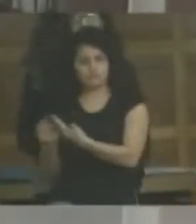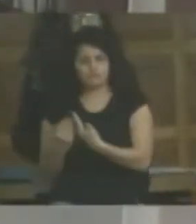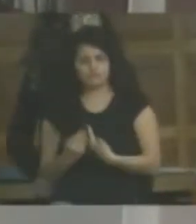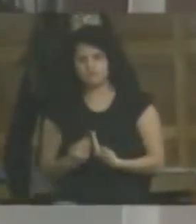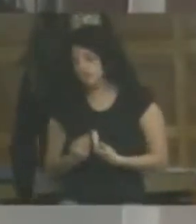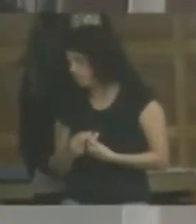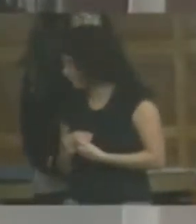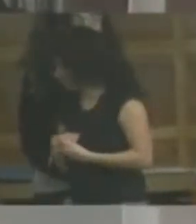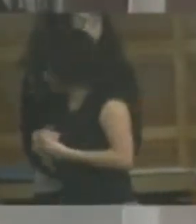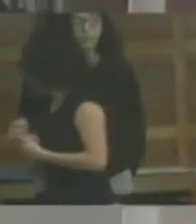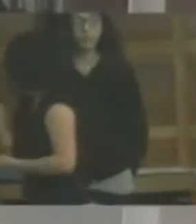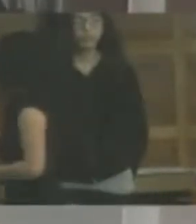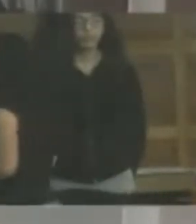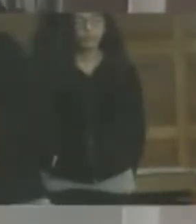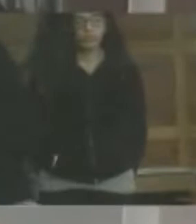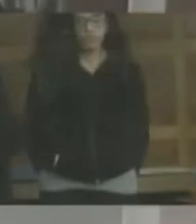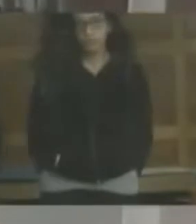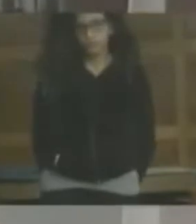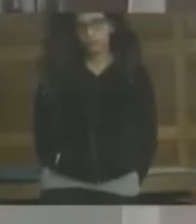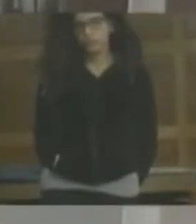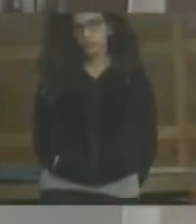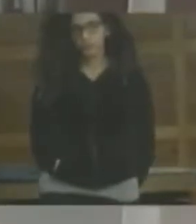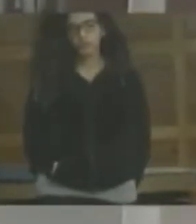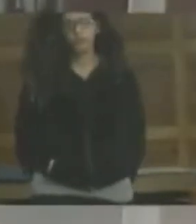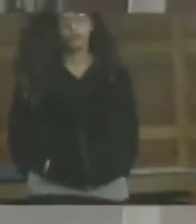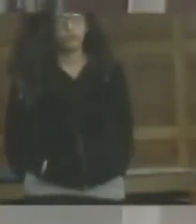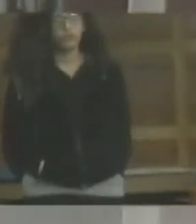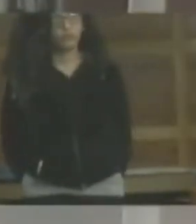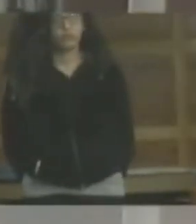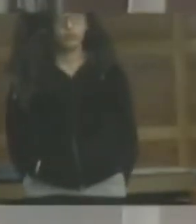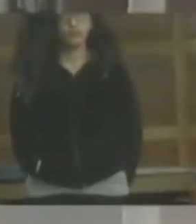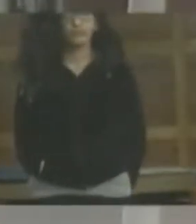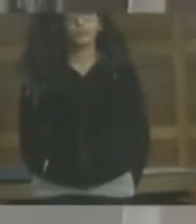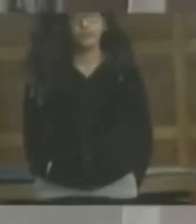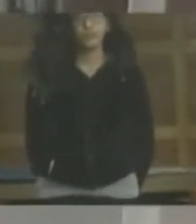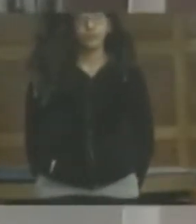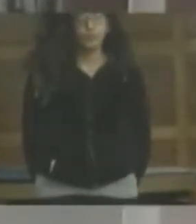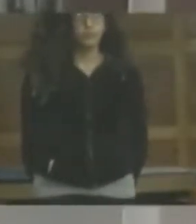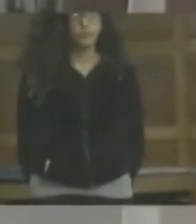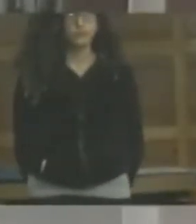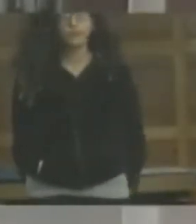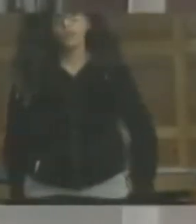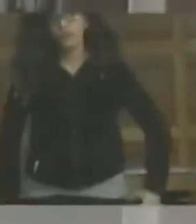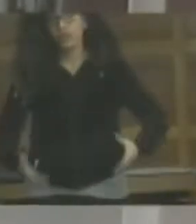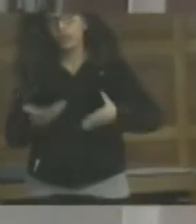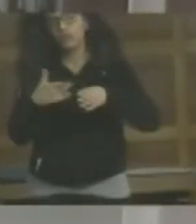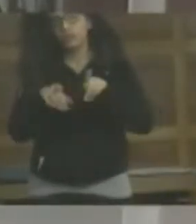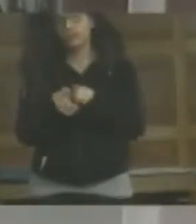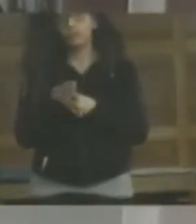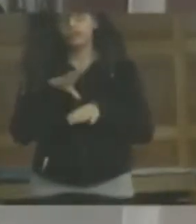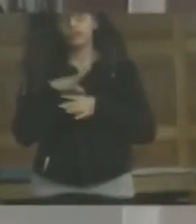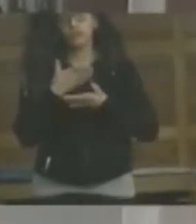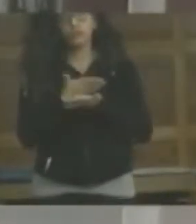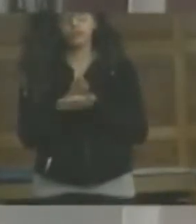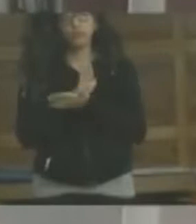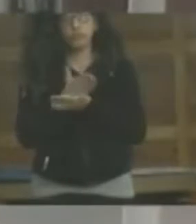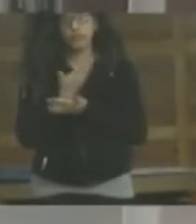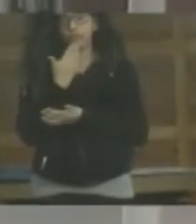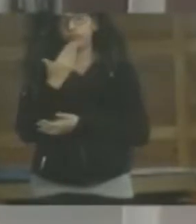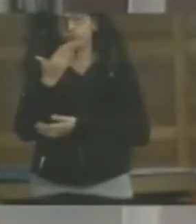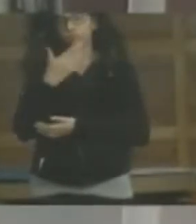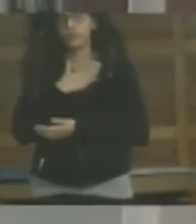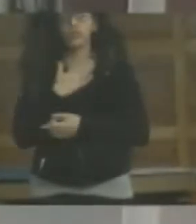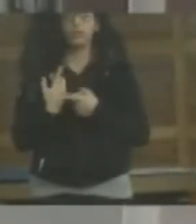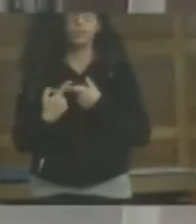com os vereadores para estar brigando também, não é verdade? Então, eu quero também defender aqui algumas indicações minhas, porque quando você